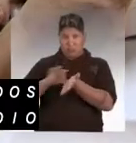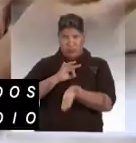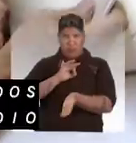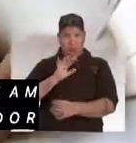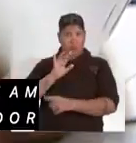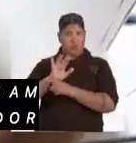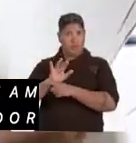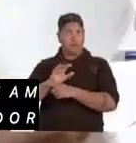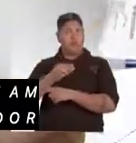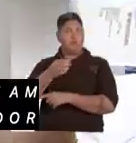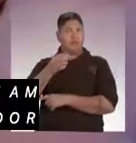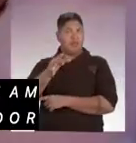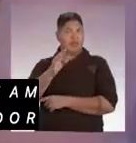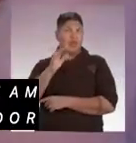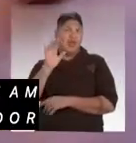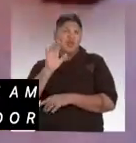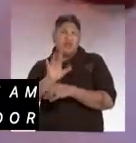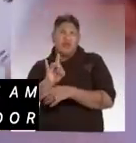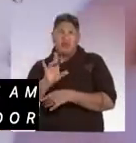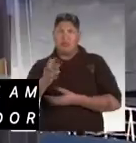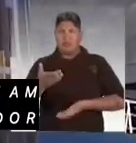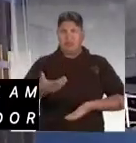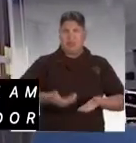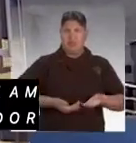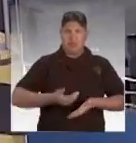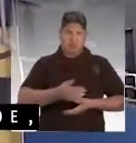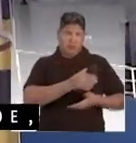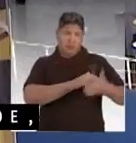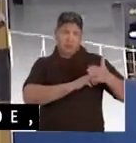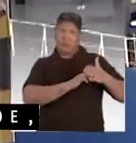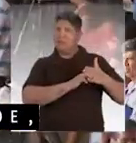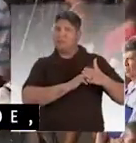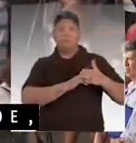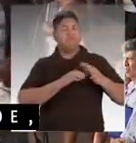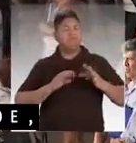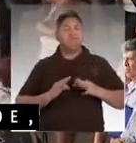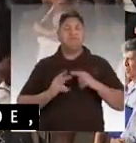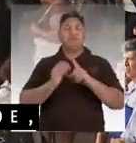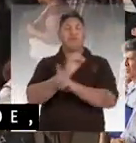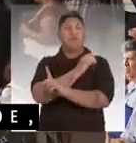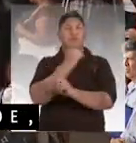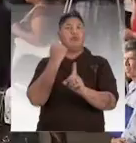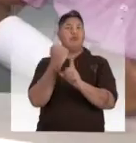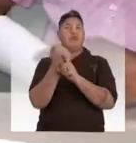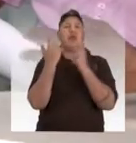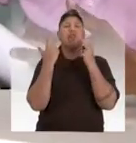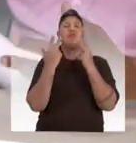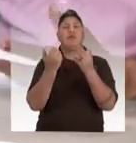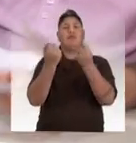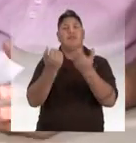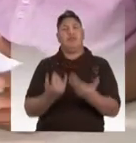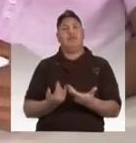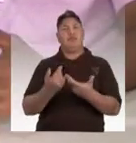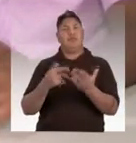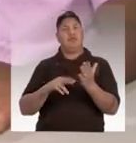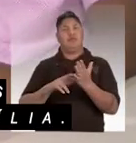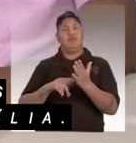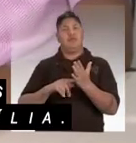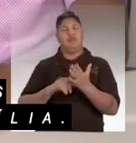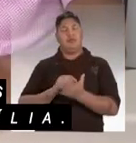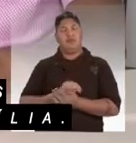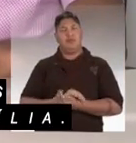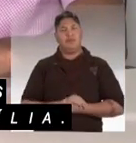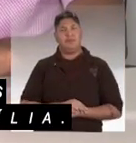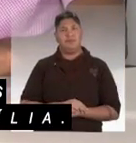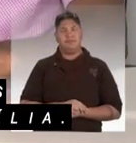o apoio do MPT não beneficiam apenas o trabalhador e o empresário, mas toda a sociedade, como explica o diretor-geral do Sindicato